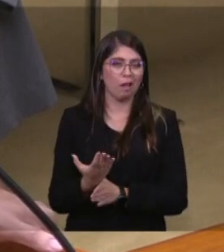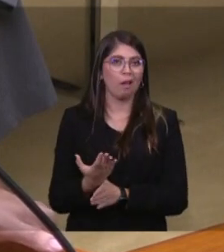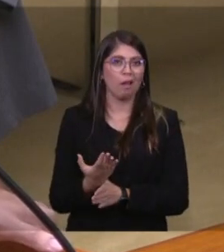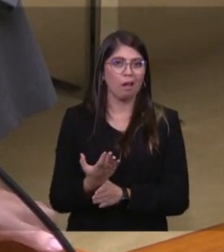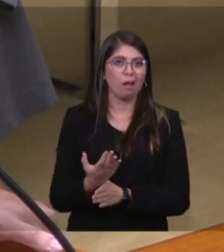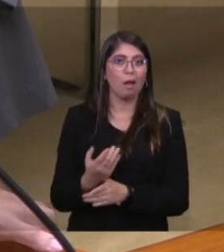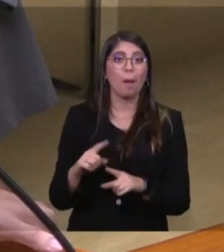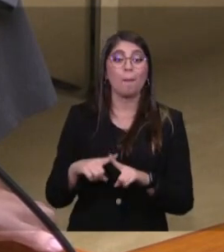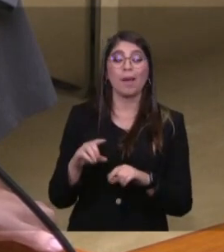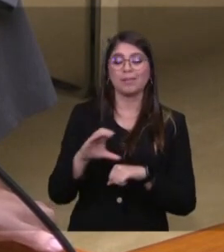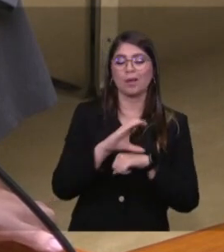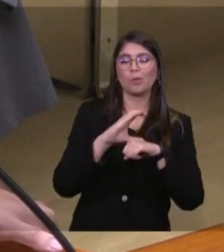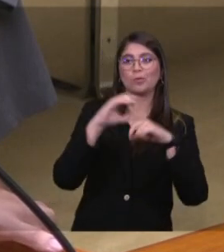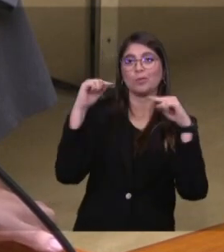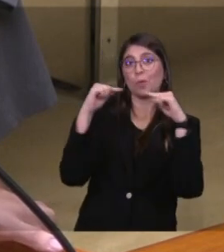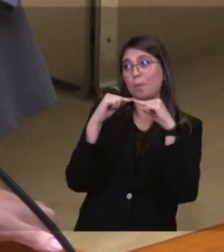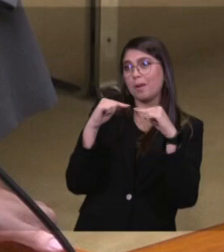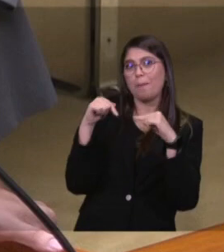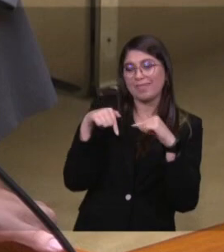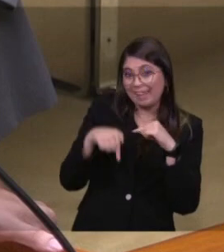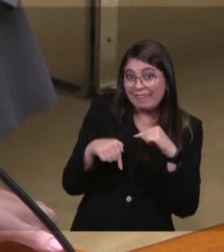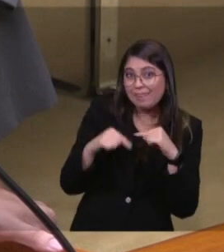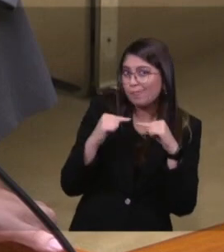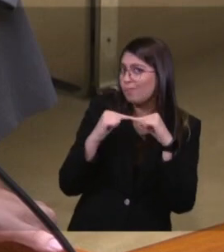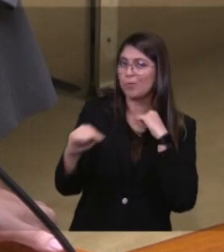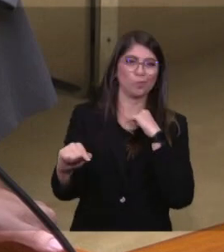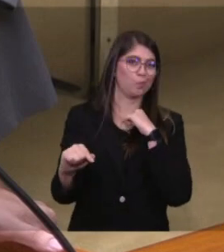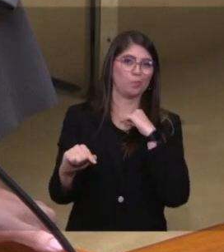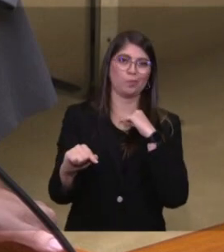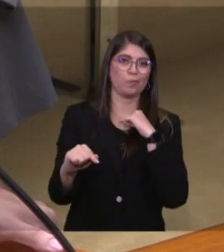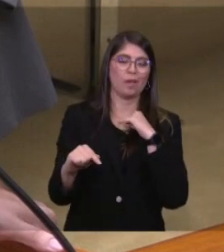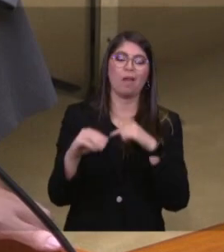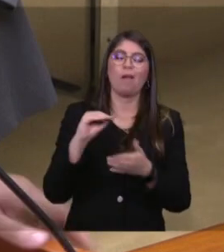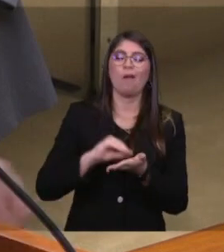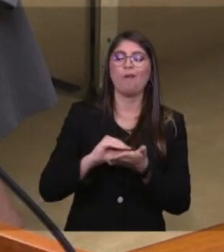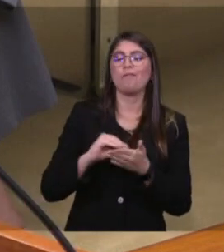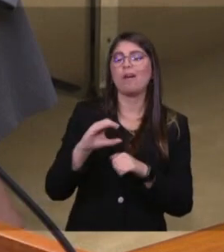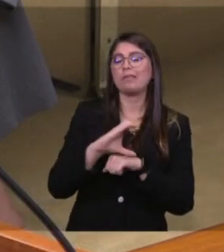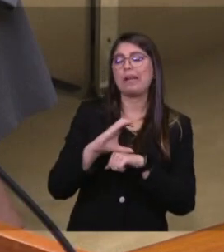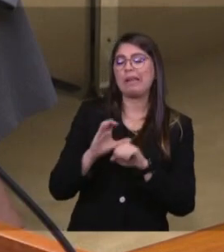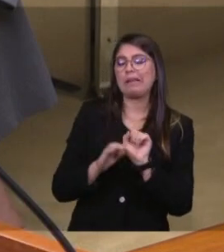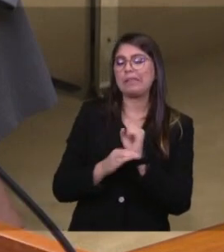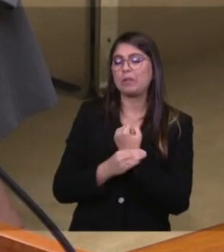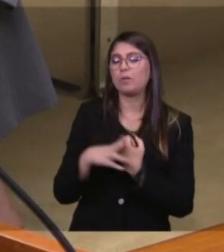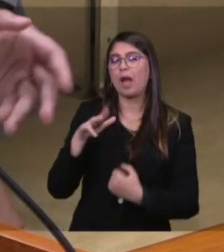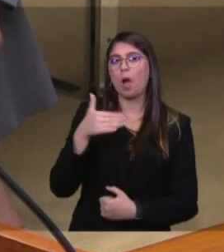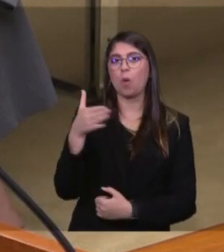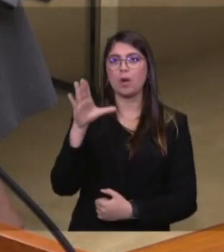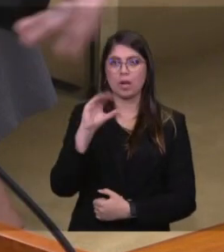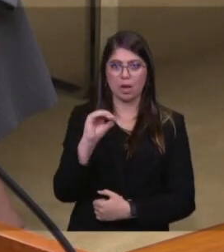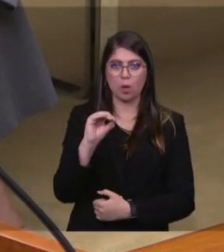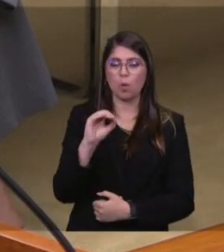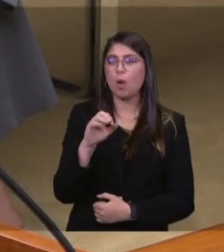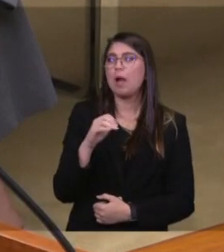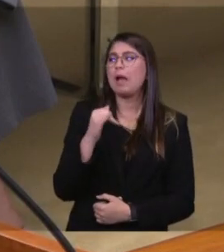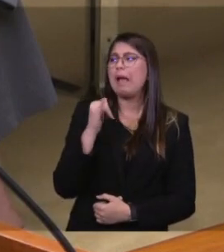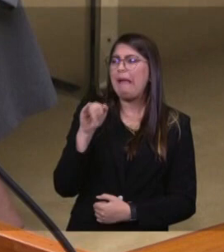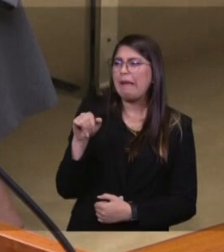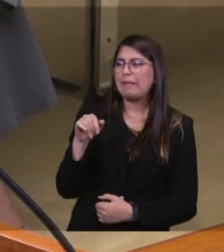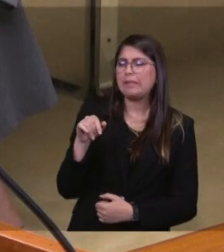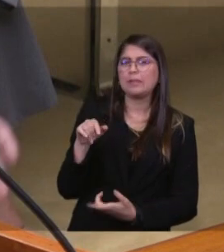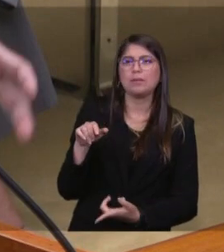na Constituição, nesse caso não está. Não há nenhuma norma constitucional que assegure à União suspender esse